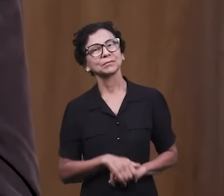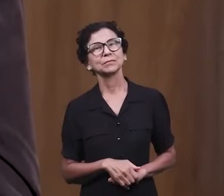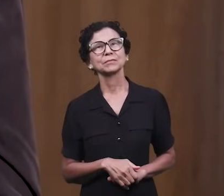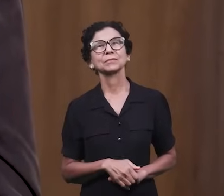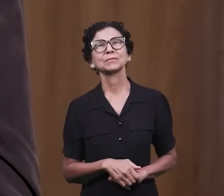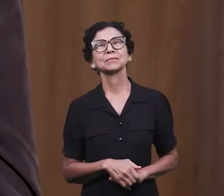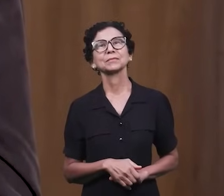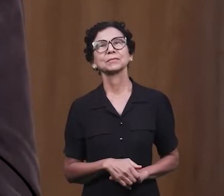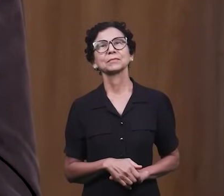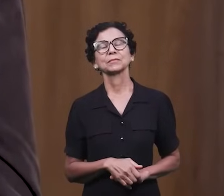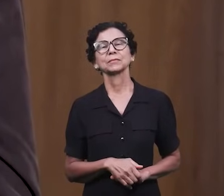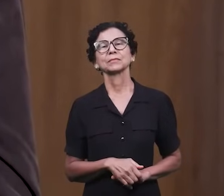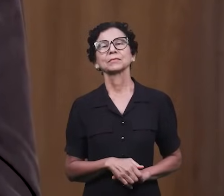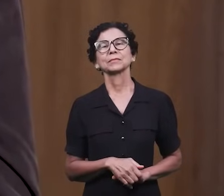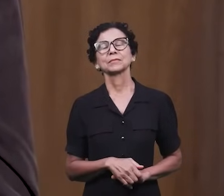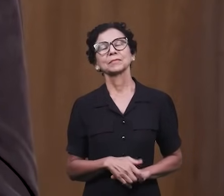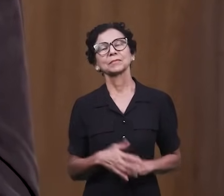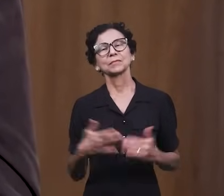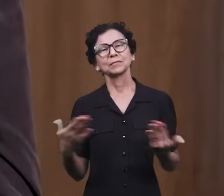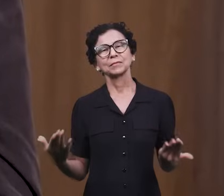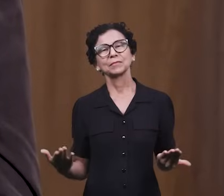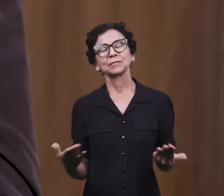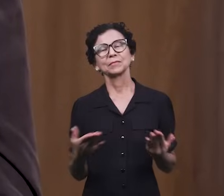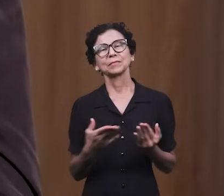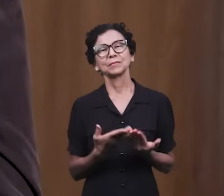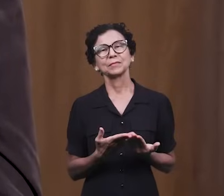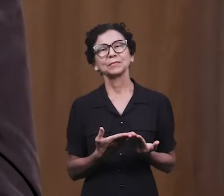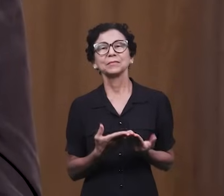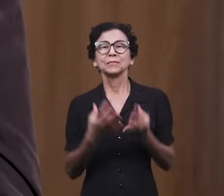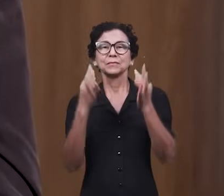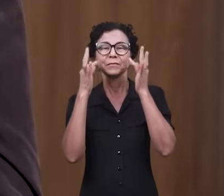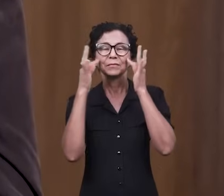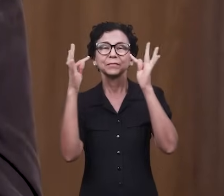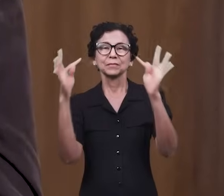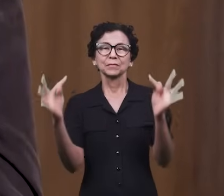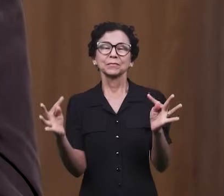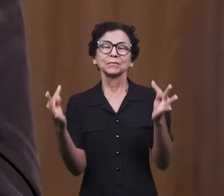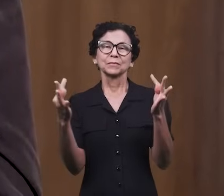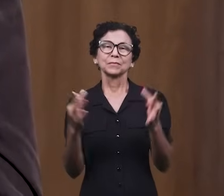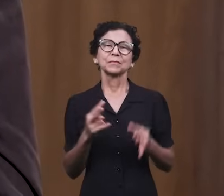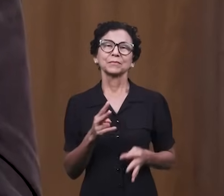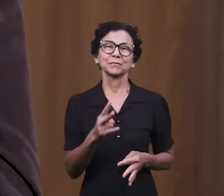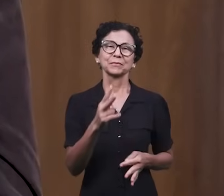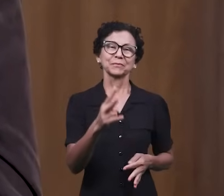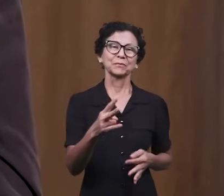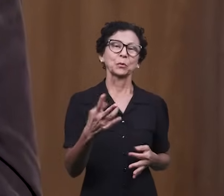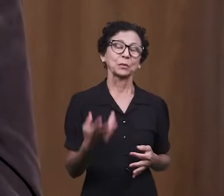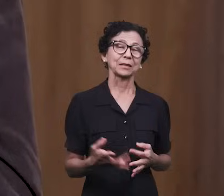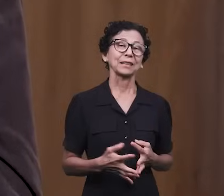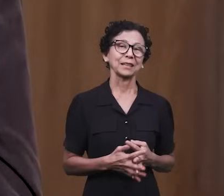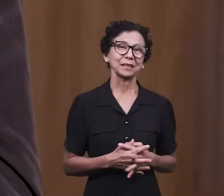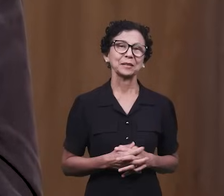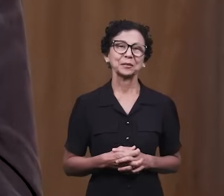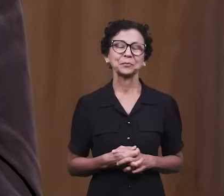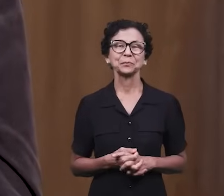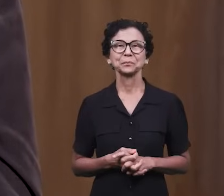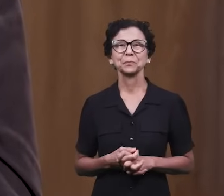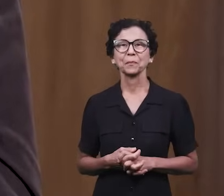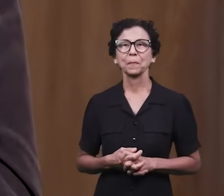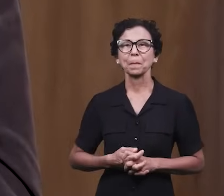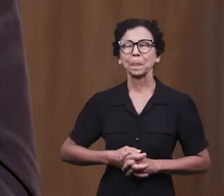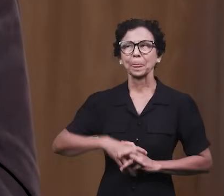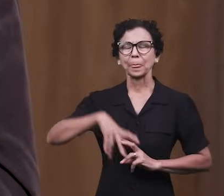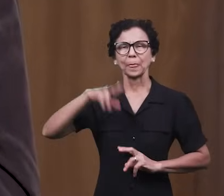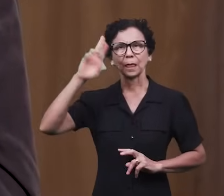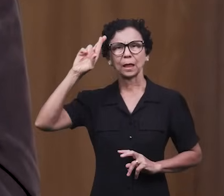é muito importante, porque o Senhor, não é, fez questão de manter esses dados, essa história na